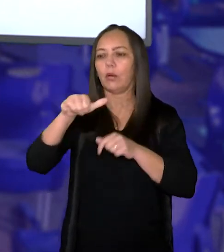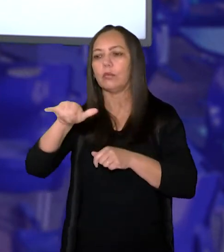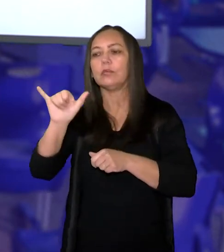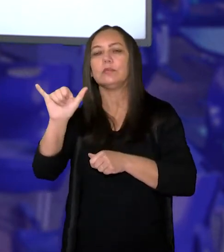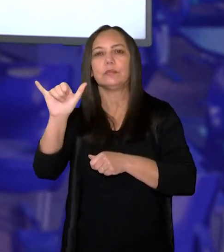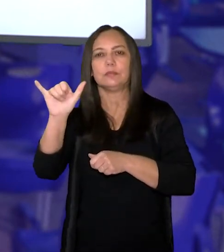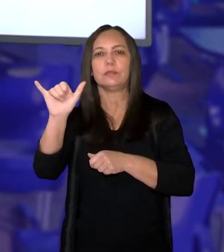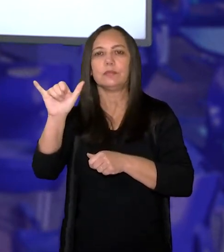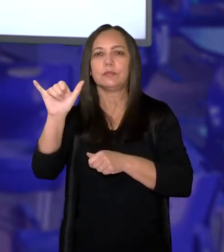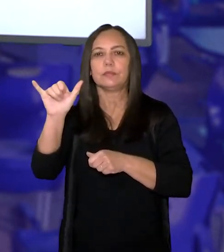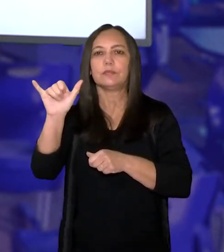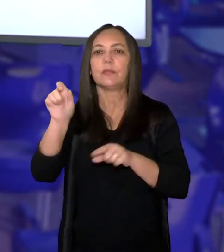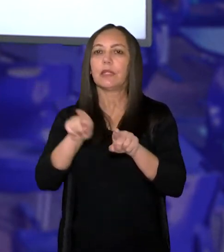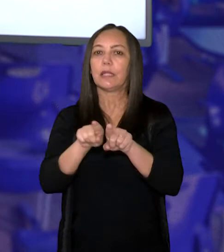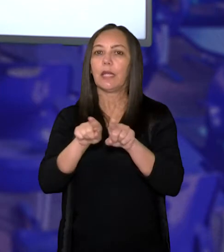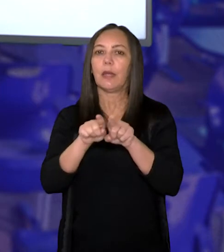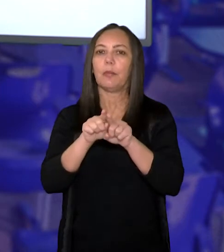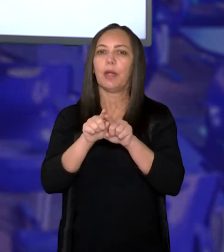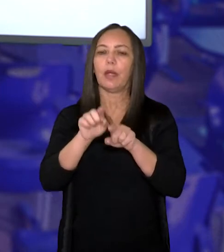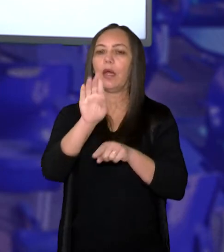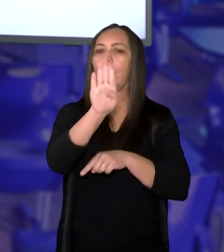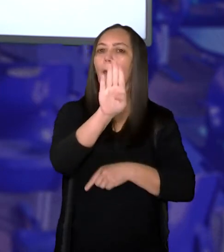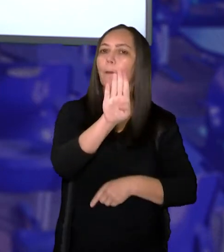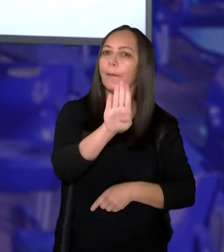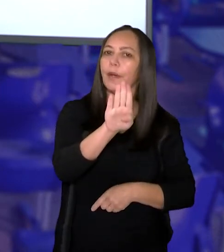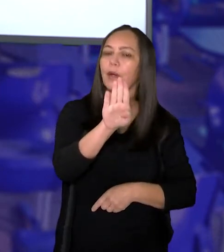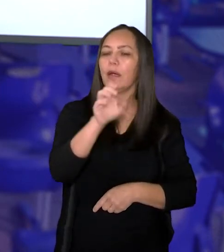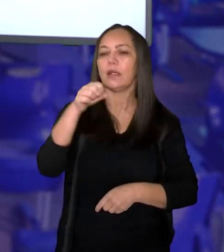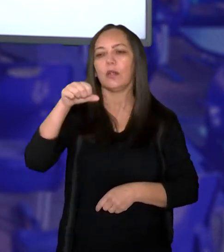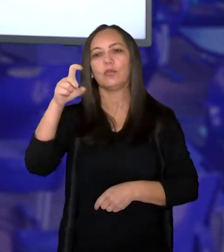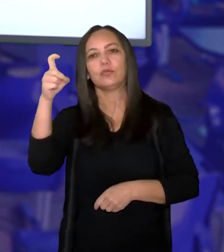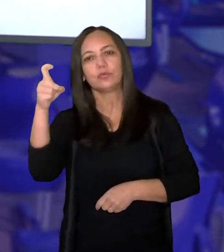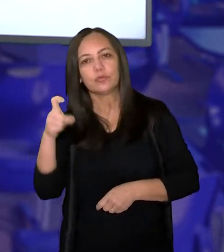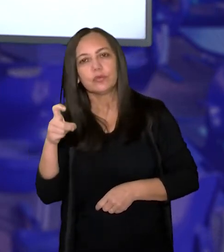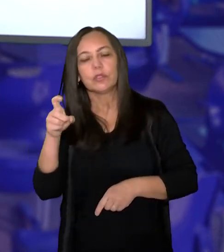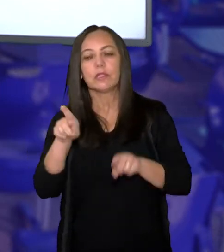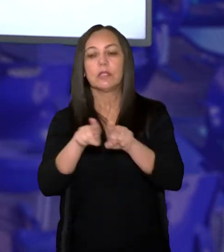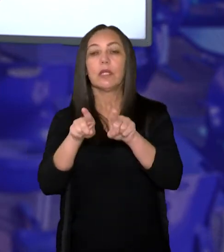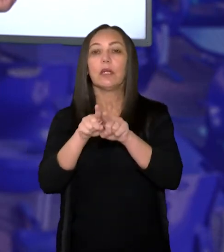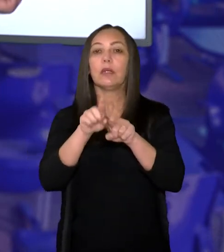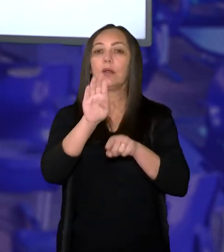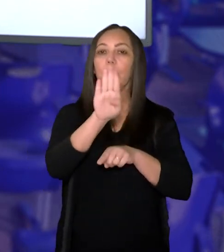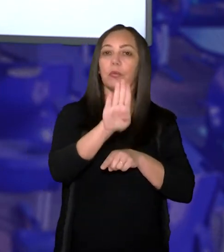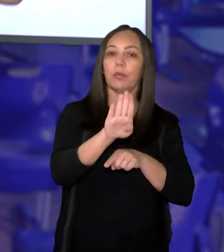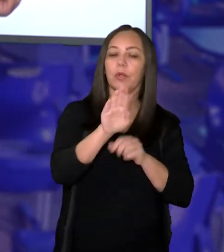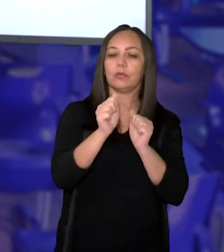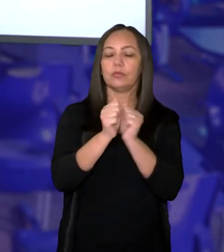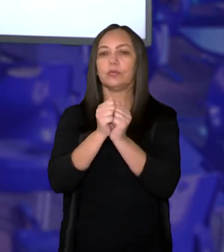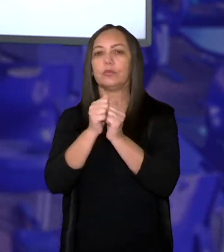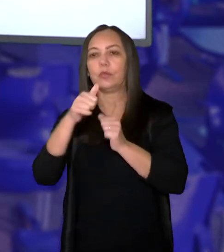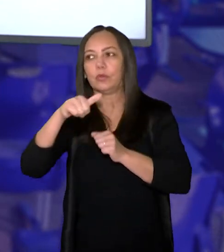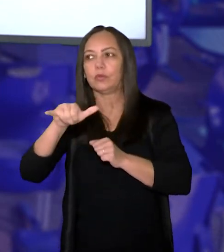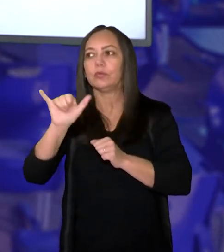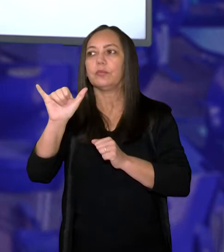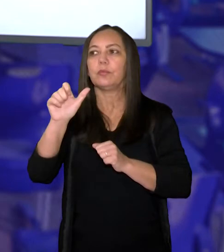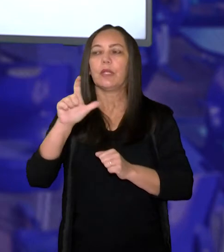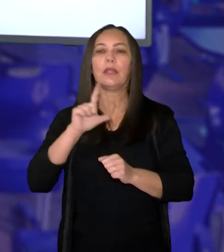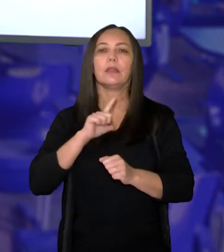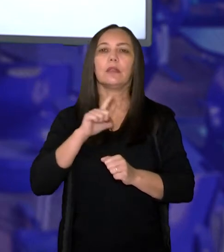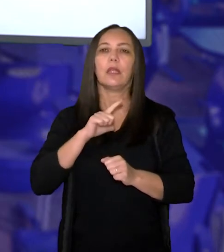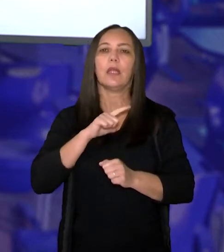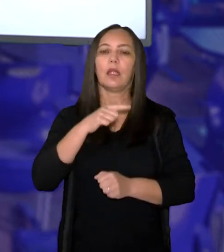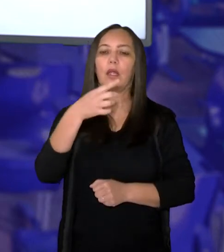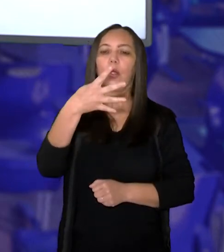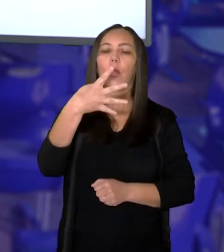o Y. A mesma coisa, o B com o X e o B com o Y. Então, eu